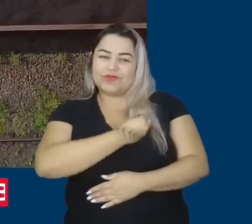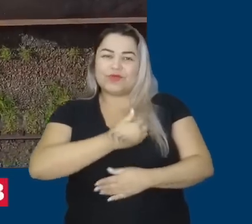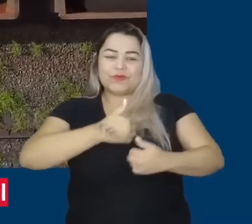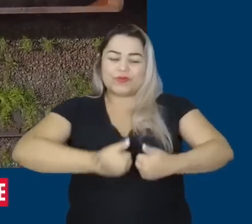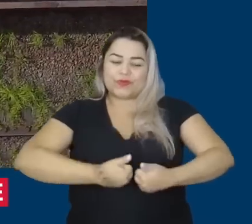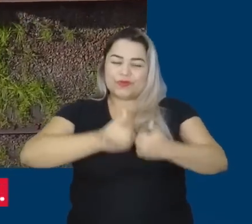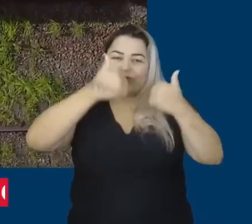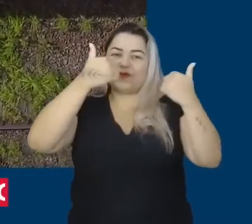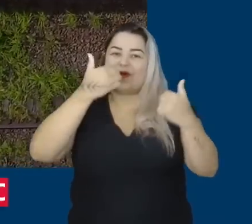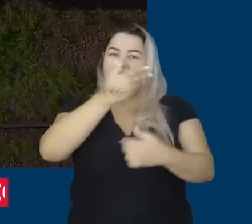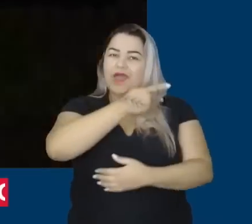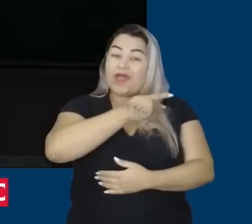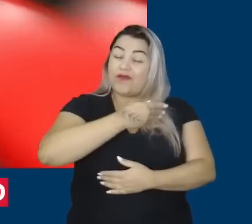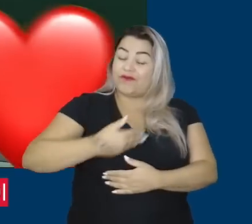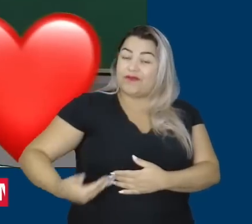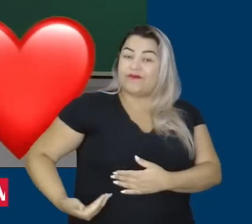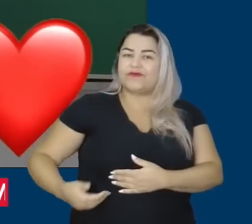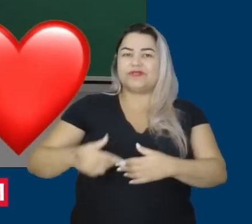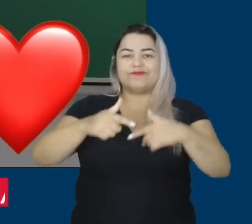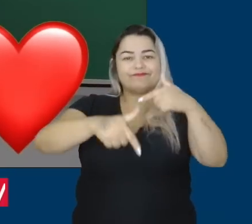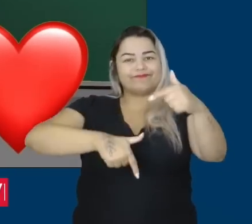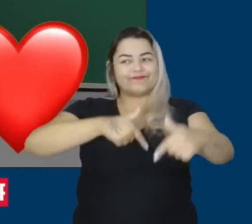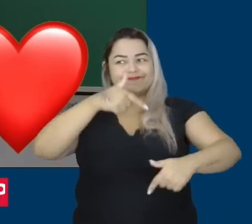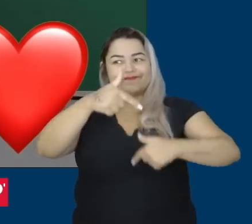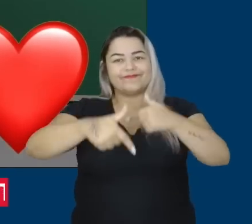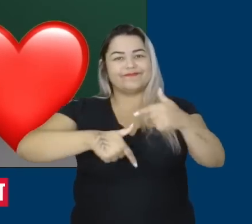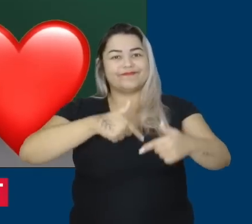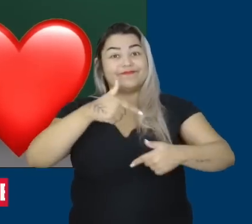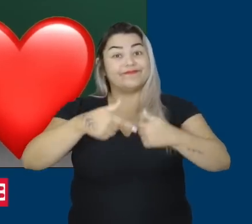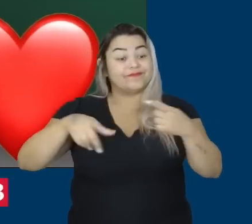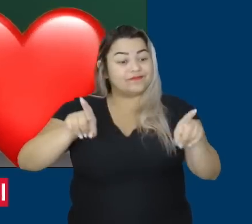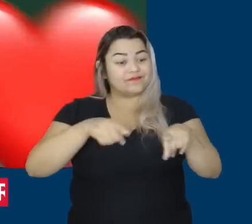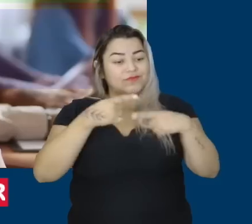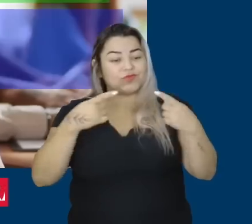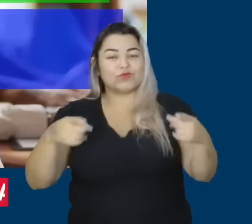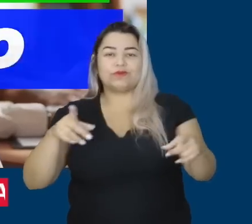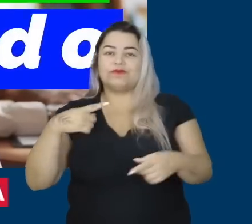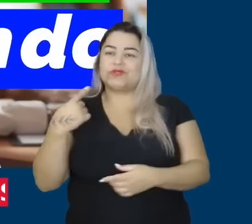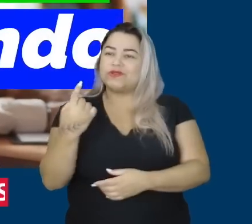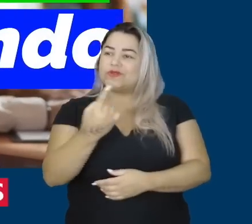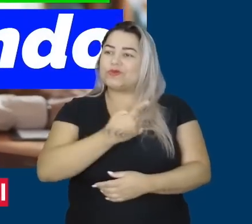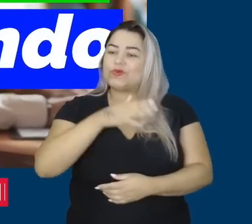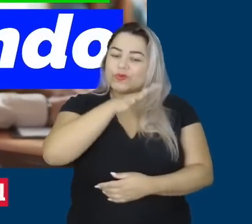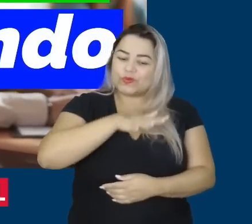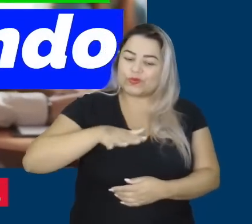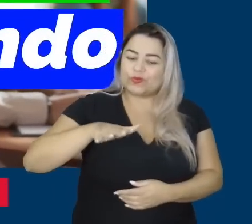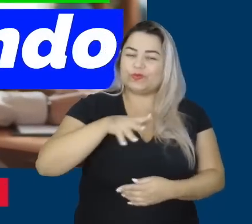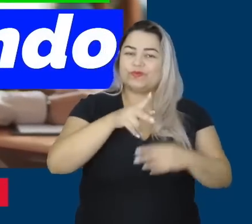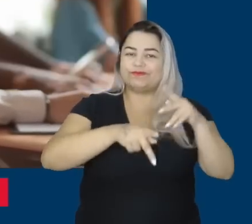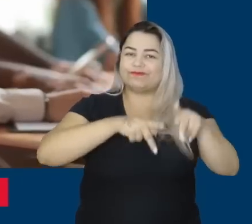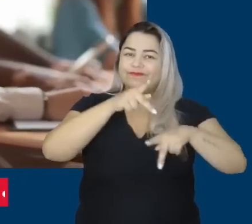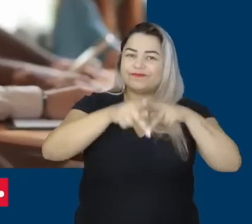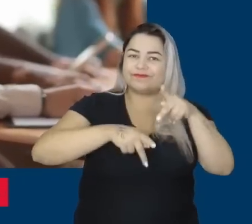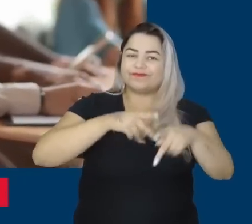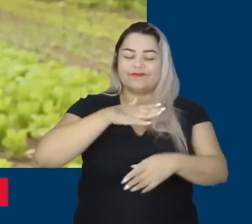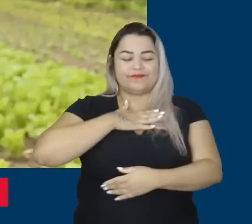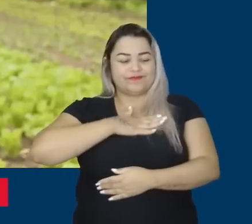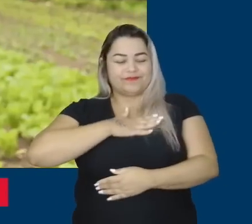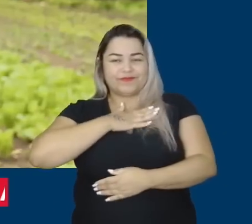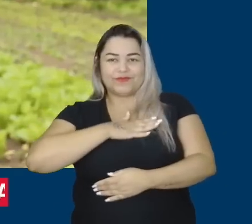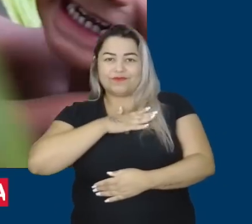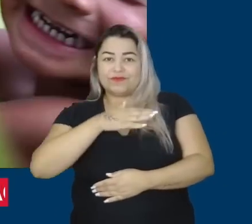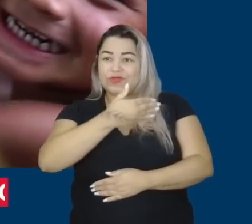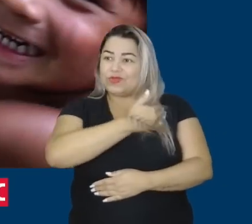É o governo trabalhando, trabalhando, trabalhando. Nosso povo tá gostando, trabalhando, trabalhando. É